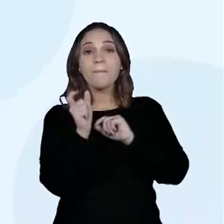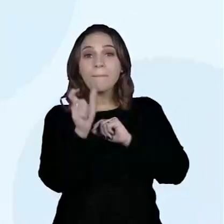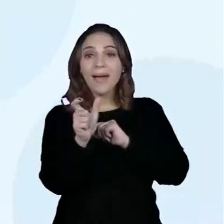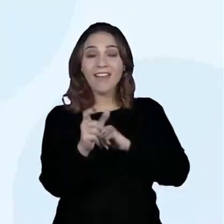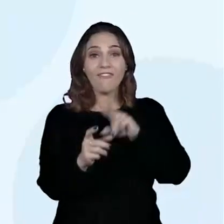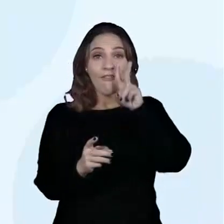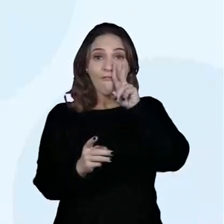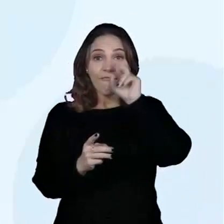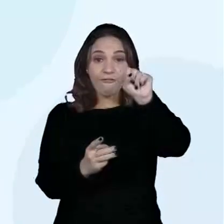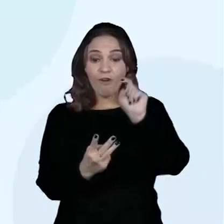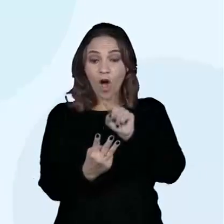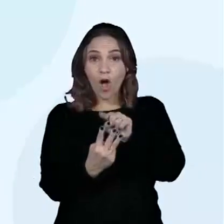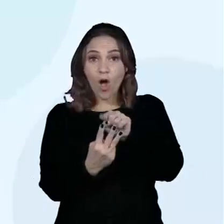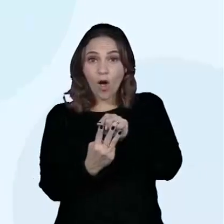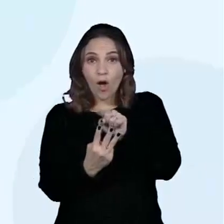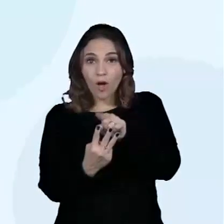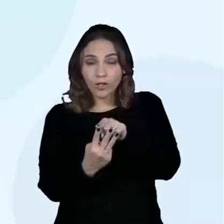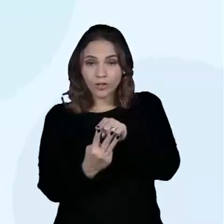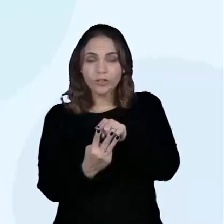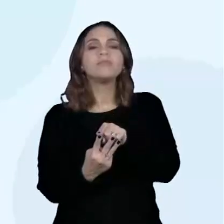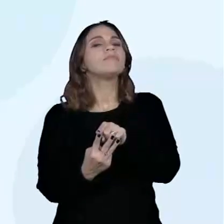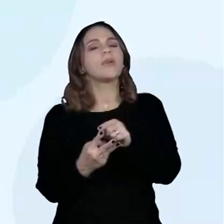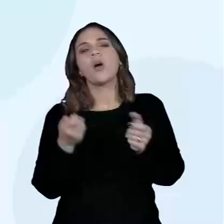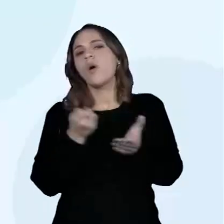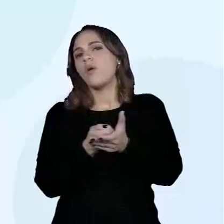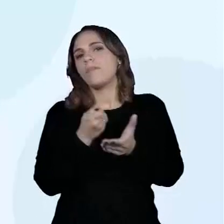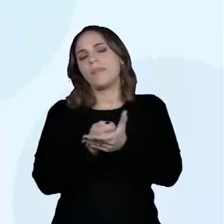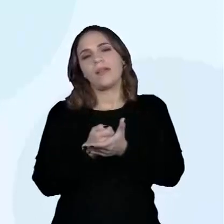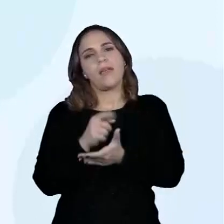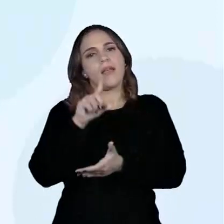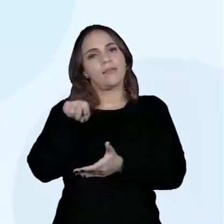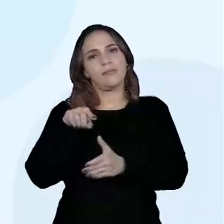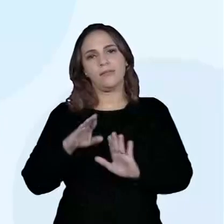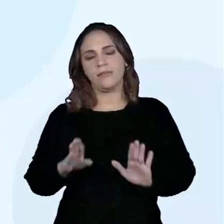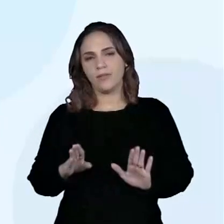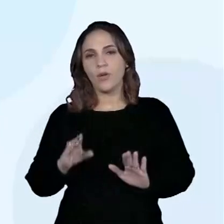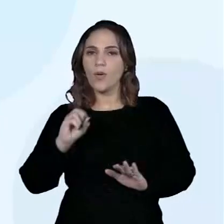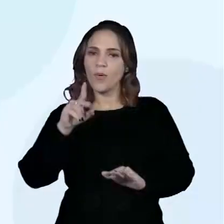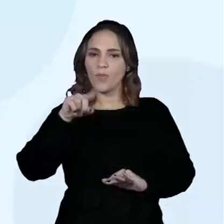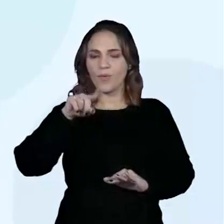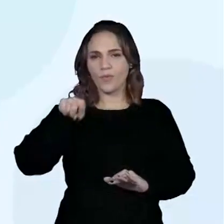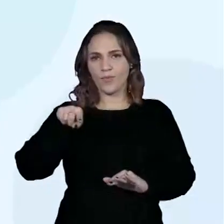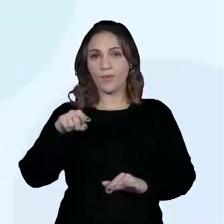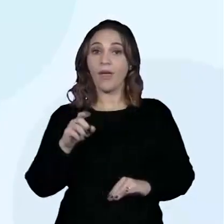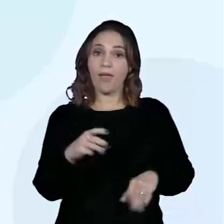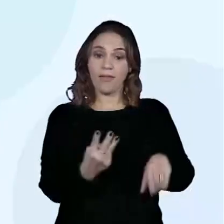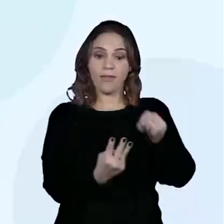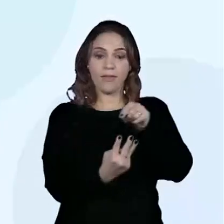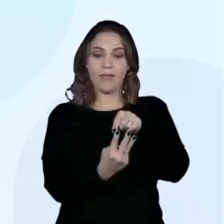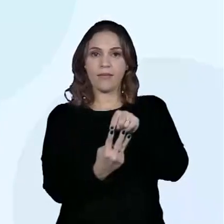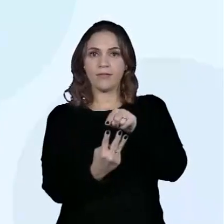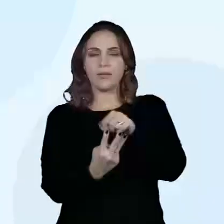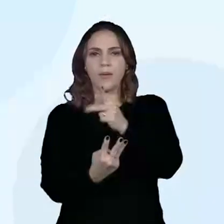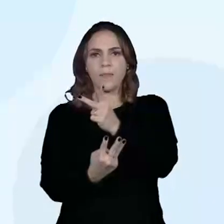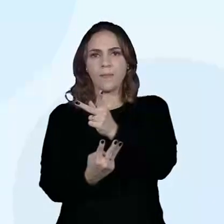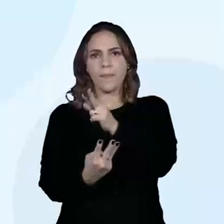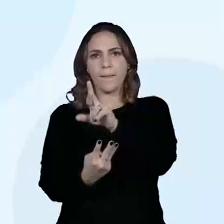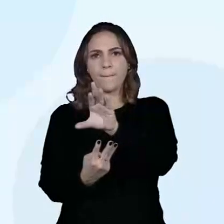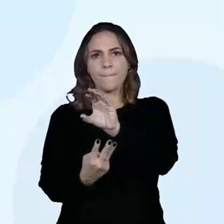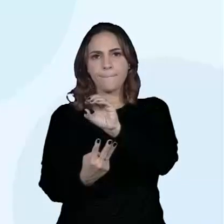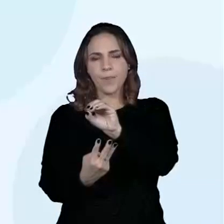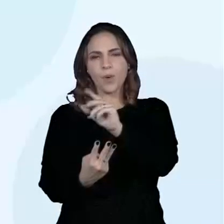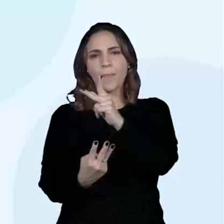proparoxítonas são acentuadas. A proparoxítona é a sílaba antepenúltima mais